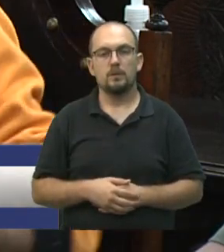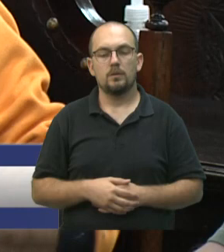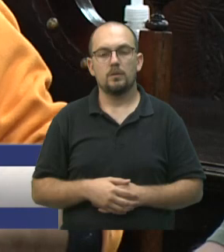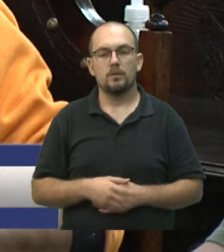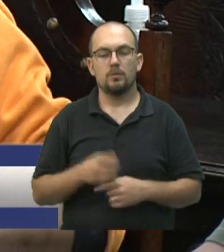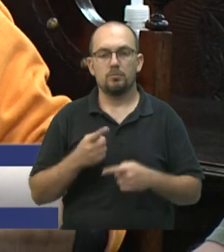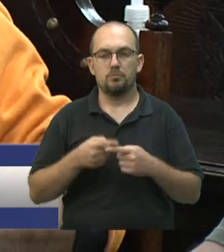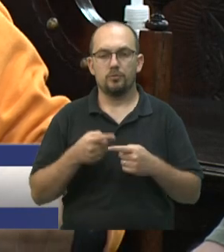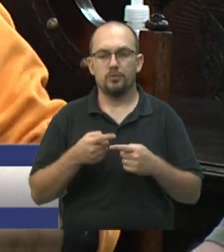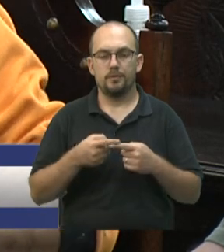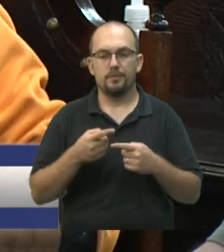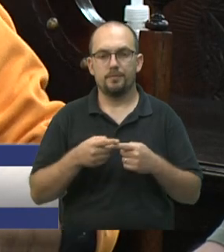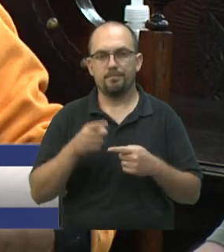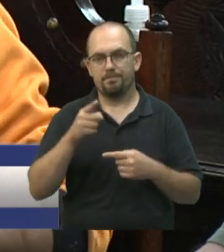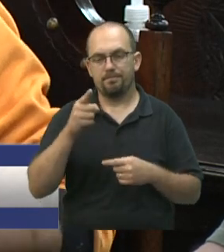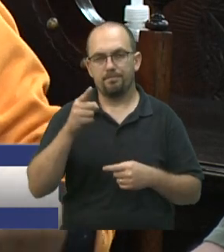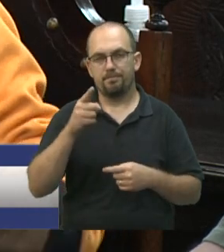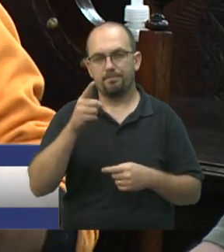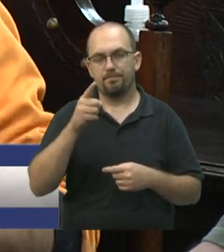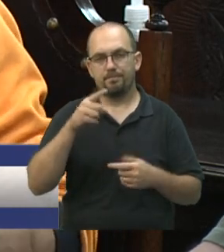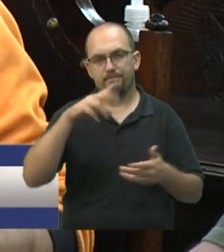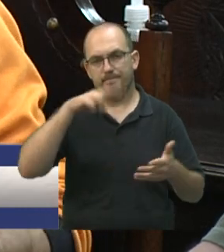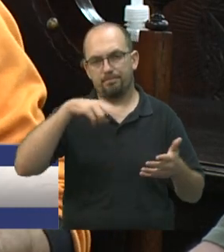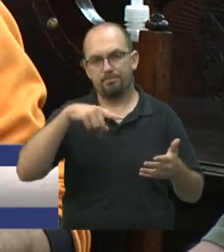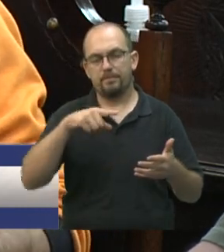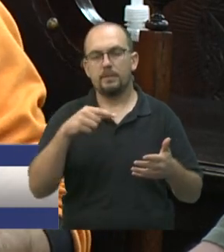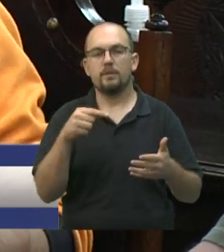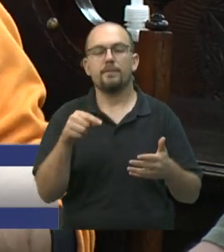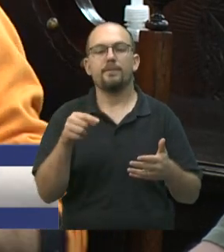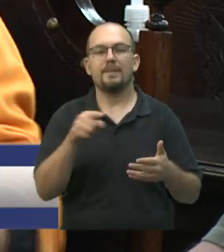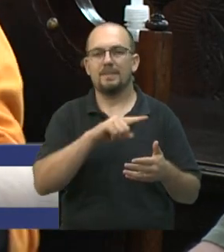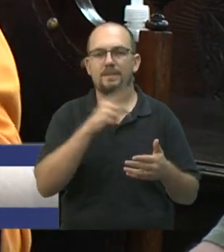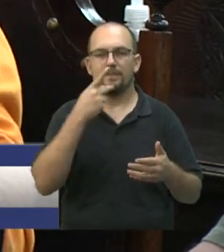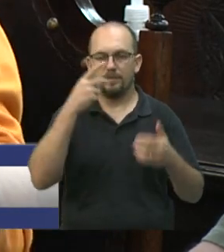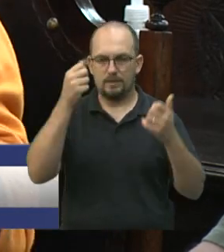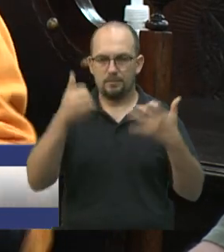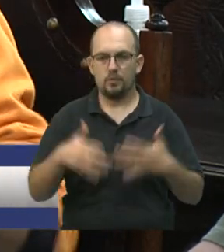na leitura de Vossa Excelência, o senhor coloca muito bem, não tinha